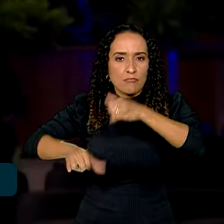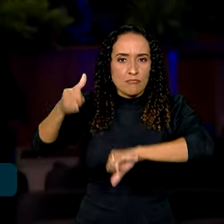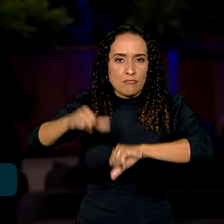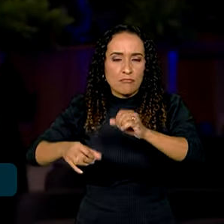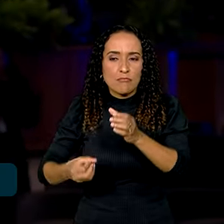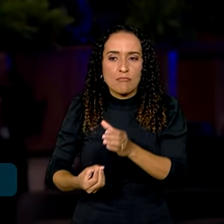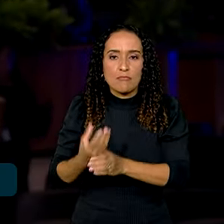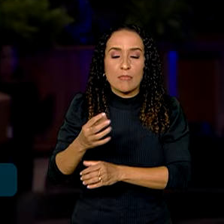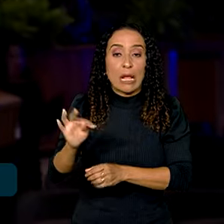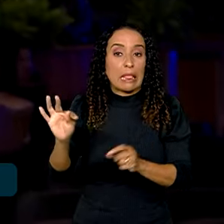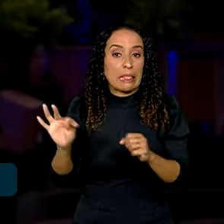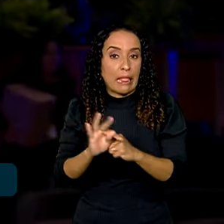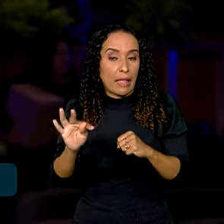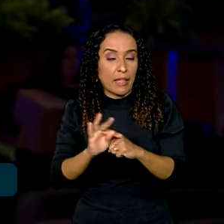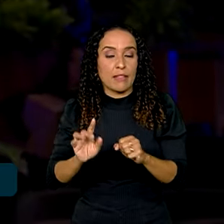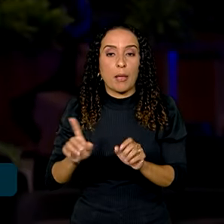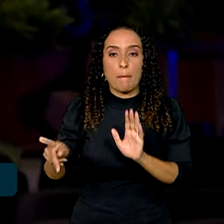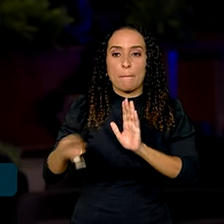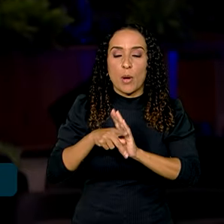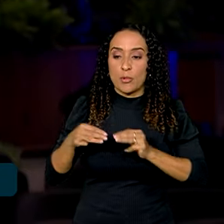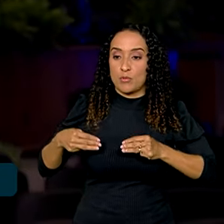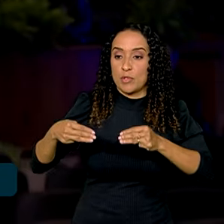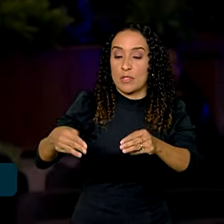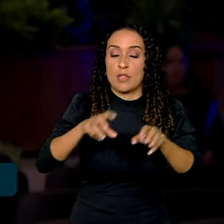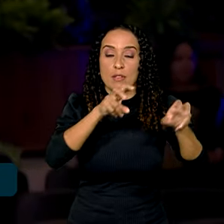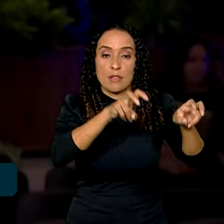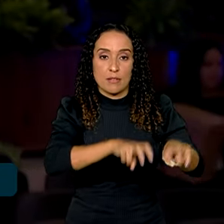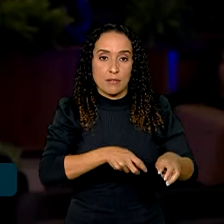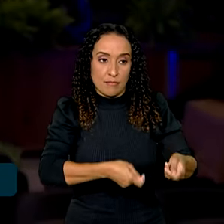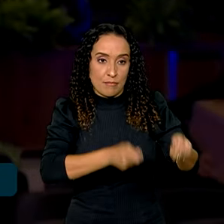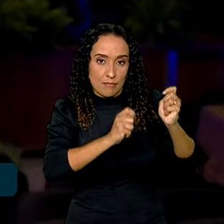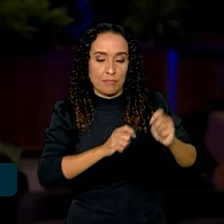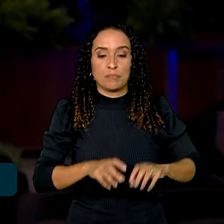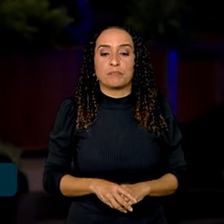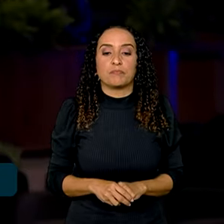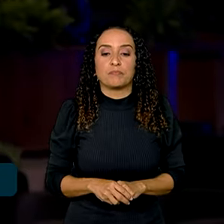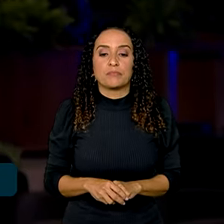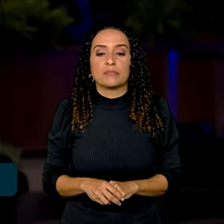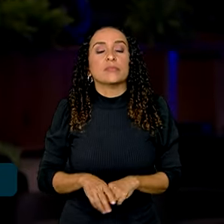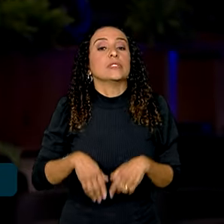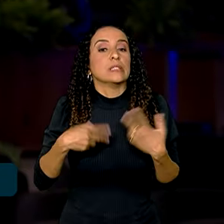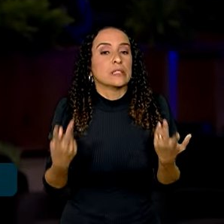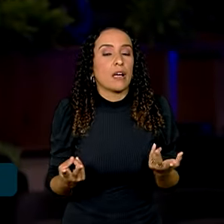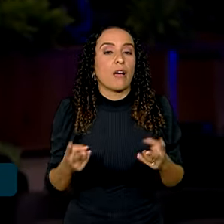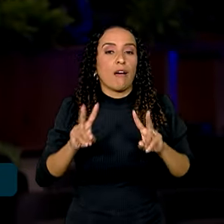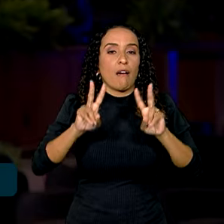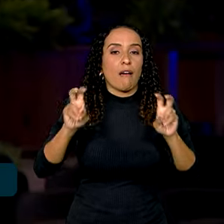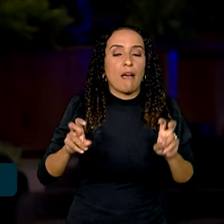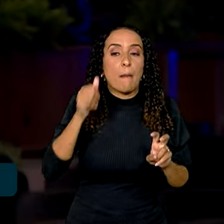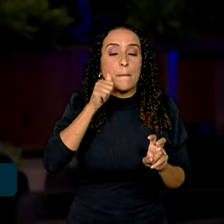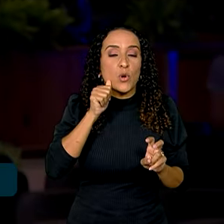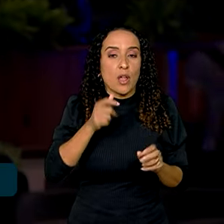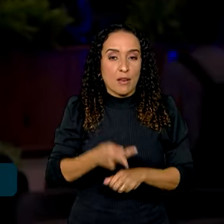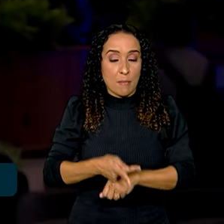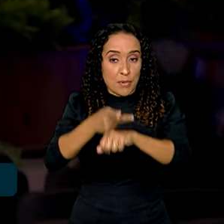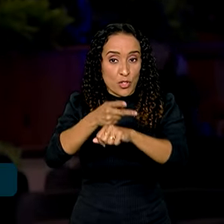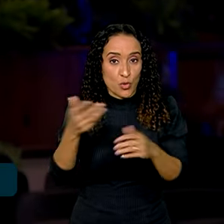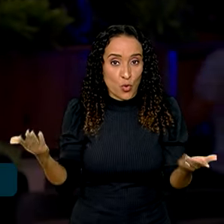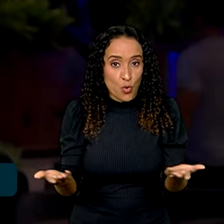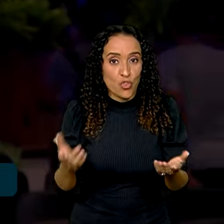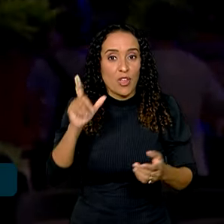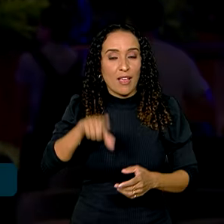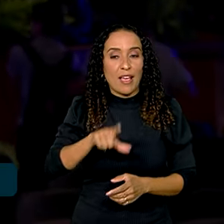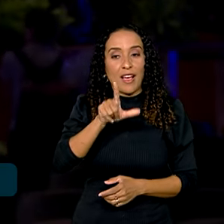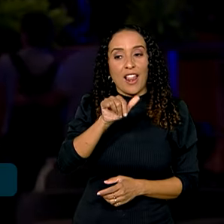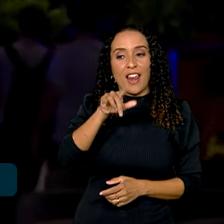formada por técnicas do Ministério da Pesca e Aquicultura. E dentre as mulheres premiadas hoje está a